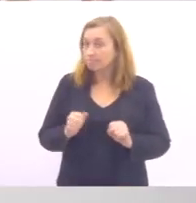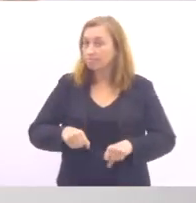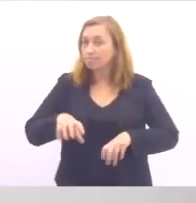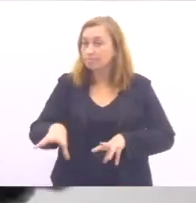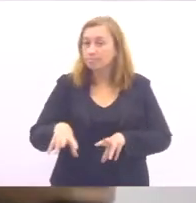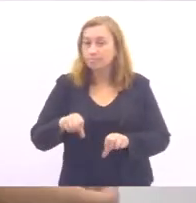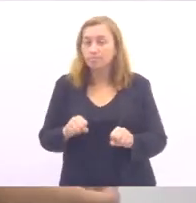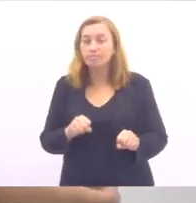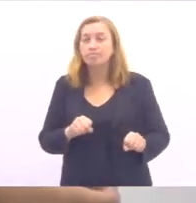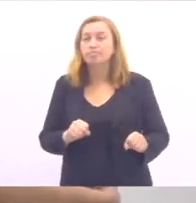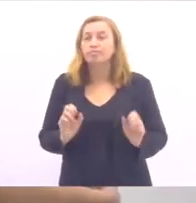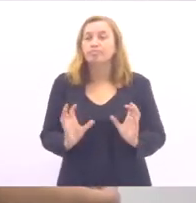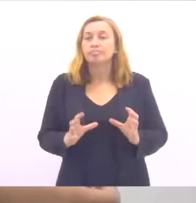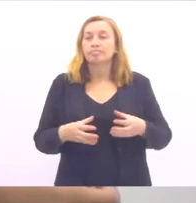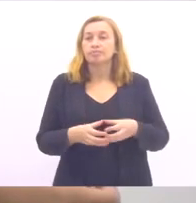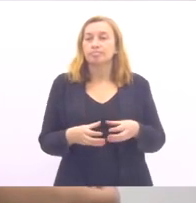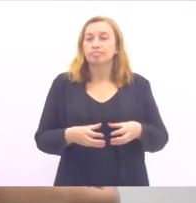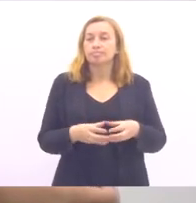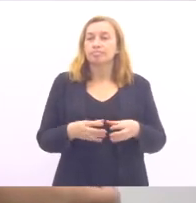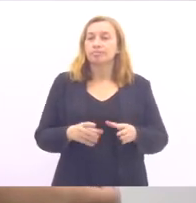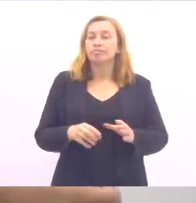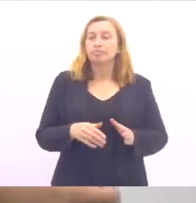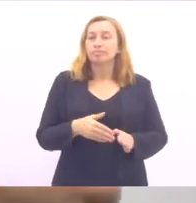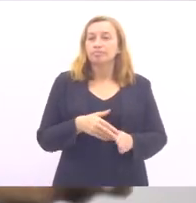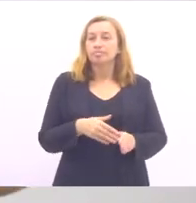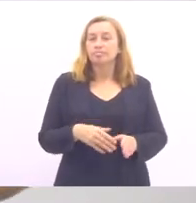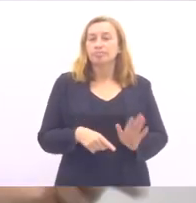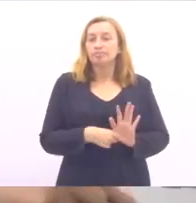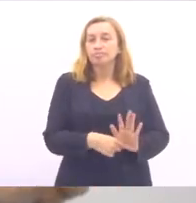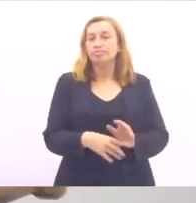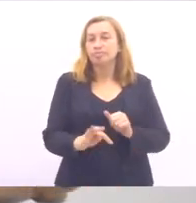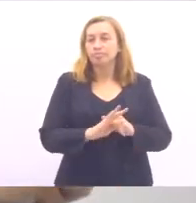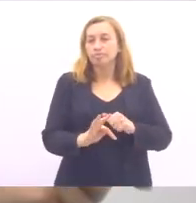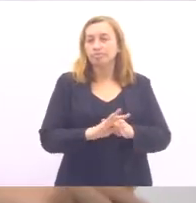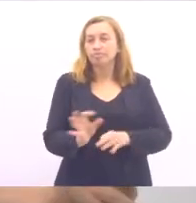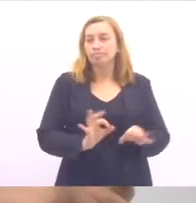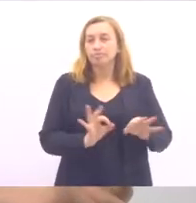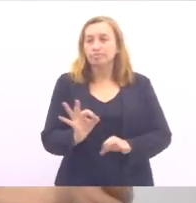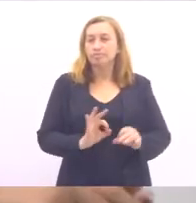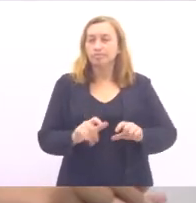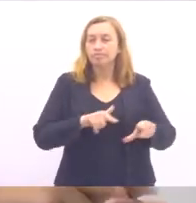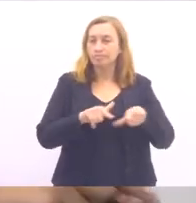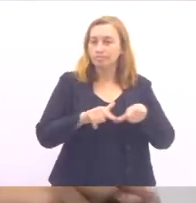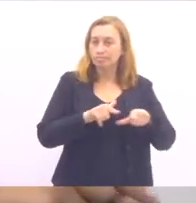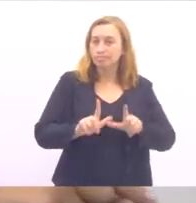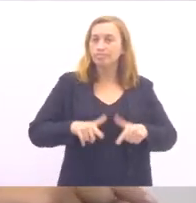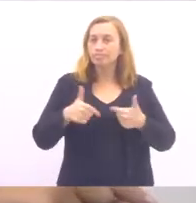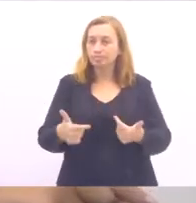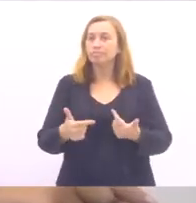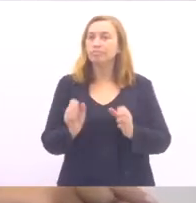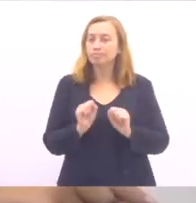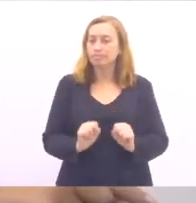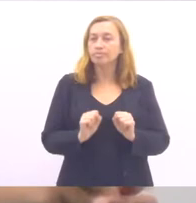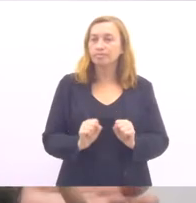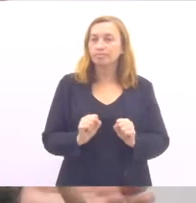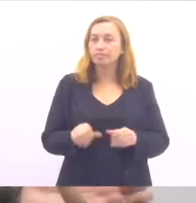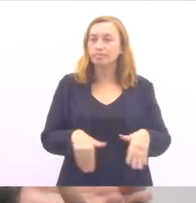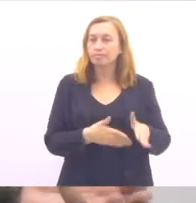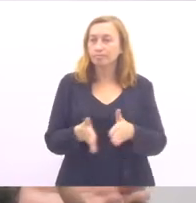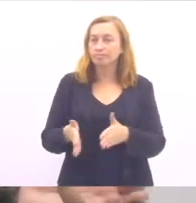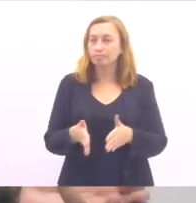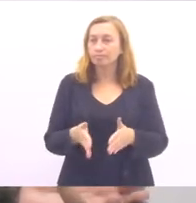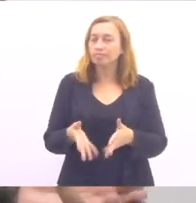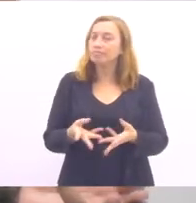formar sendo uma cooperativa. A gente está dando toda a assessoria técnica, plano de trabalho, plano de ação, para que a gente possa trazer o caminho e